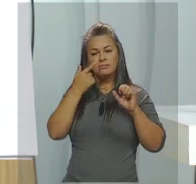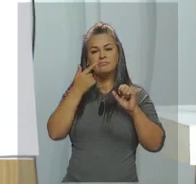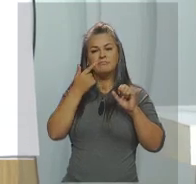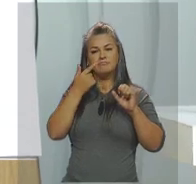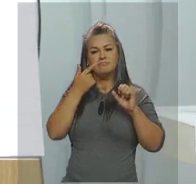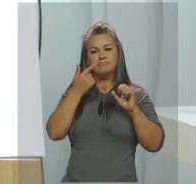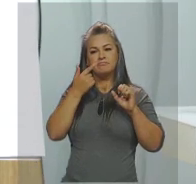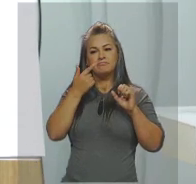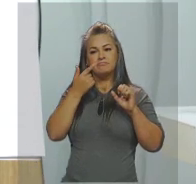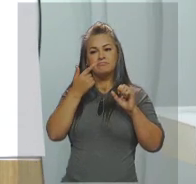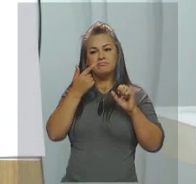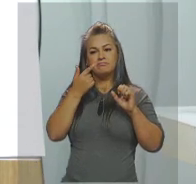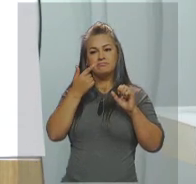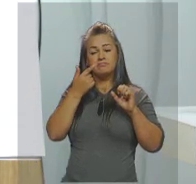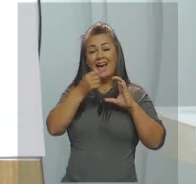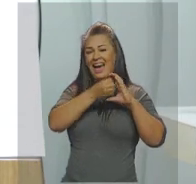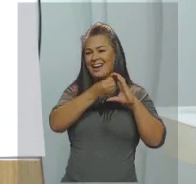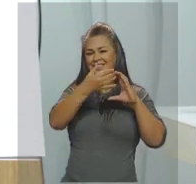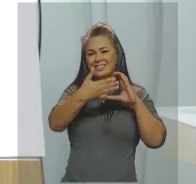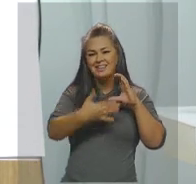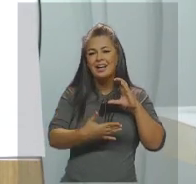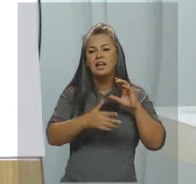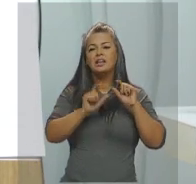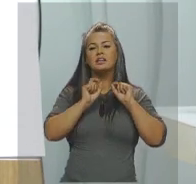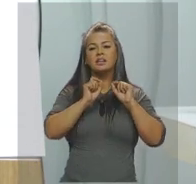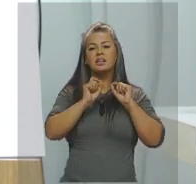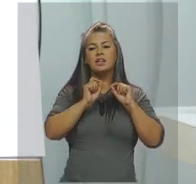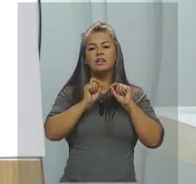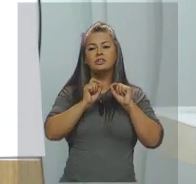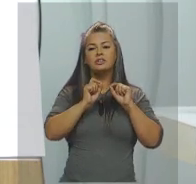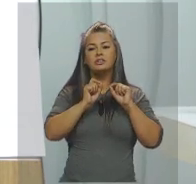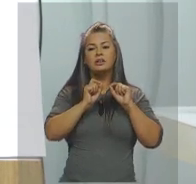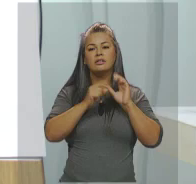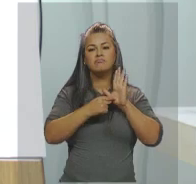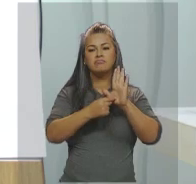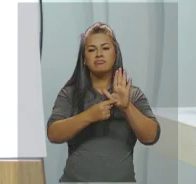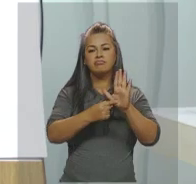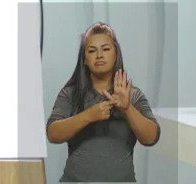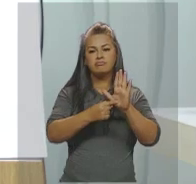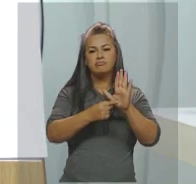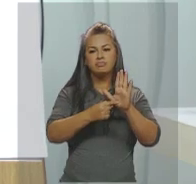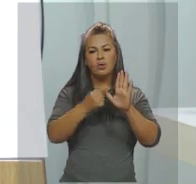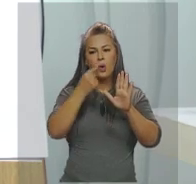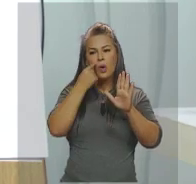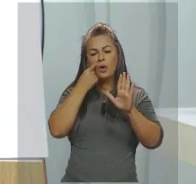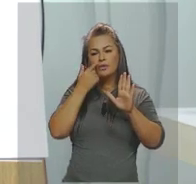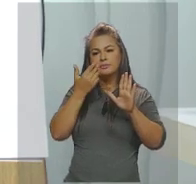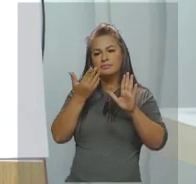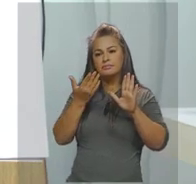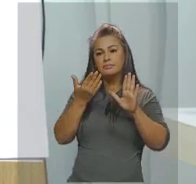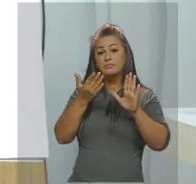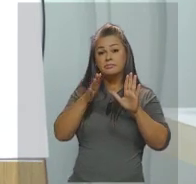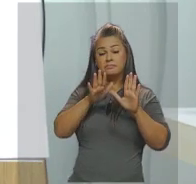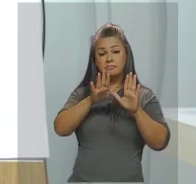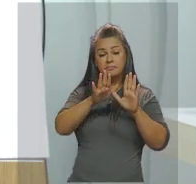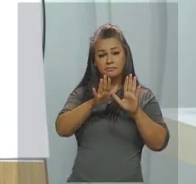Então, no caso, a característica que deveria se manifestar aqui vai ser essa.